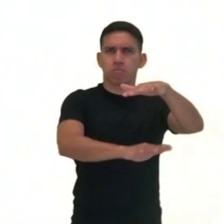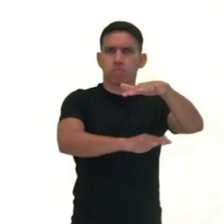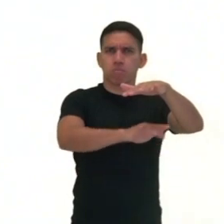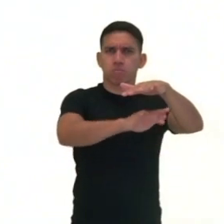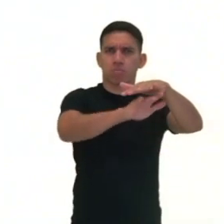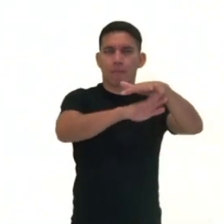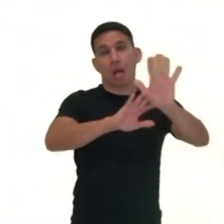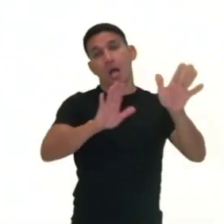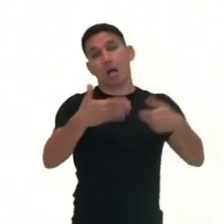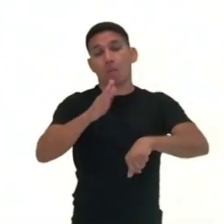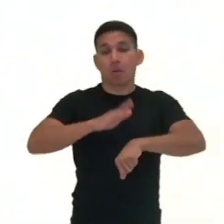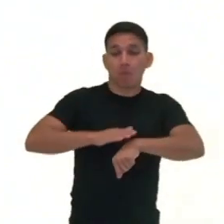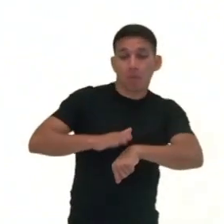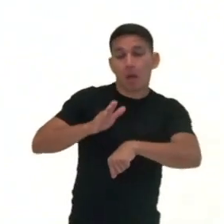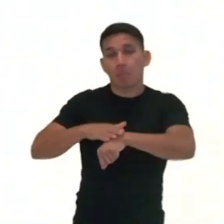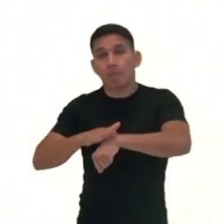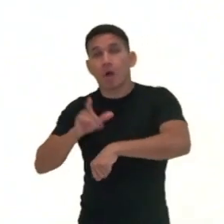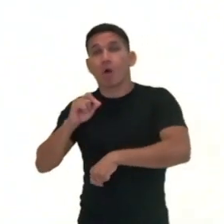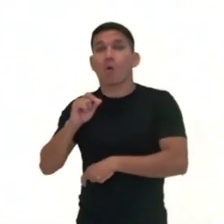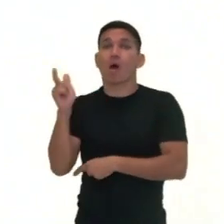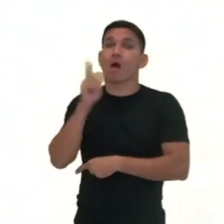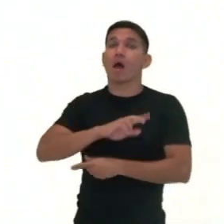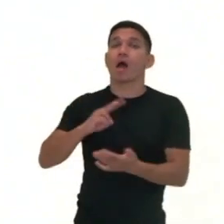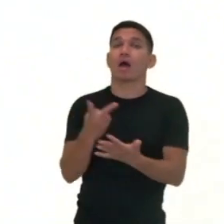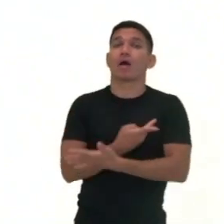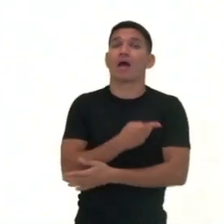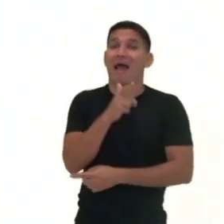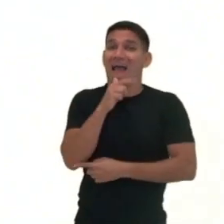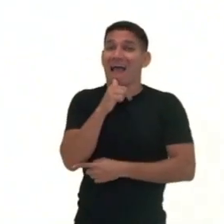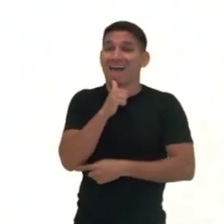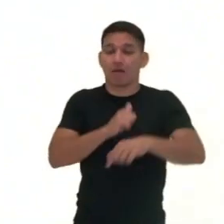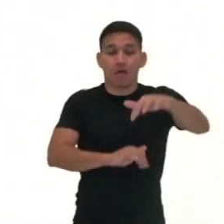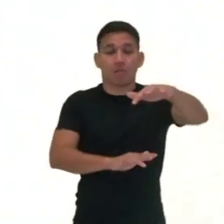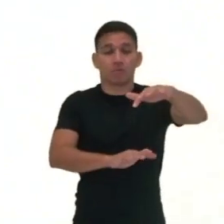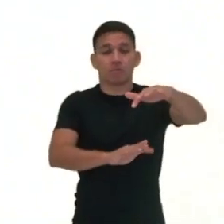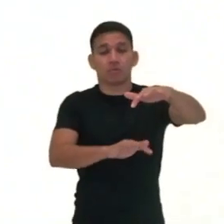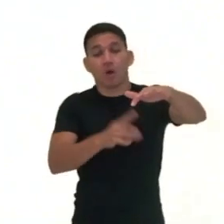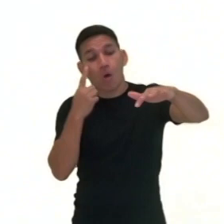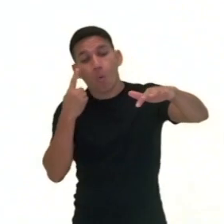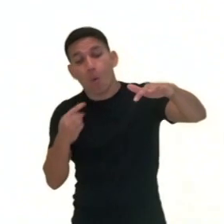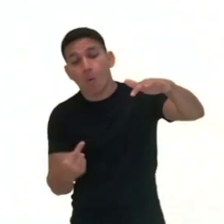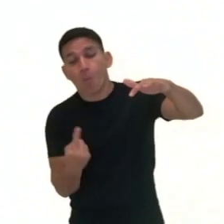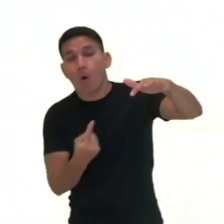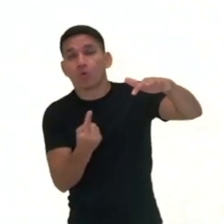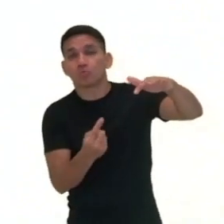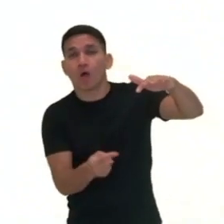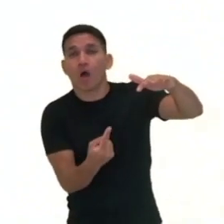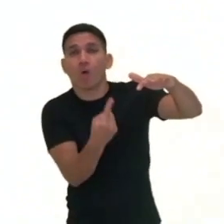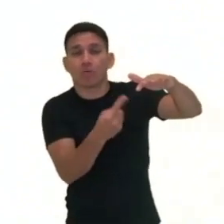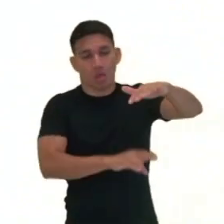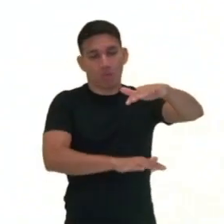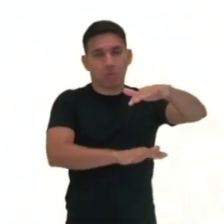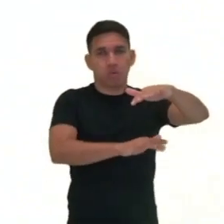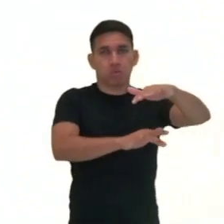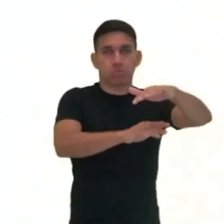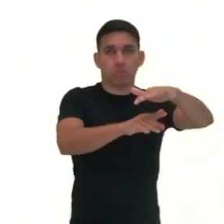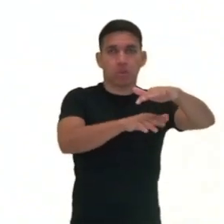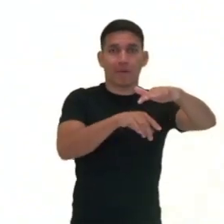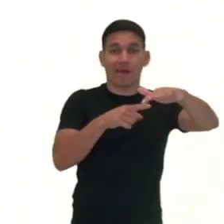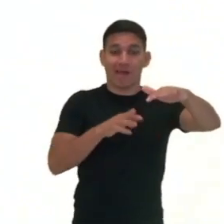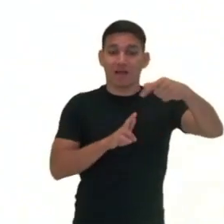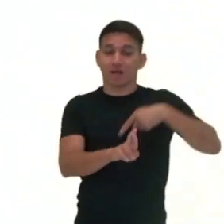em tempos, a altura da água no reservatório é medida e os resultados dessas